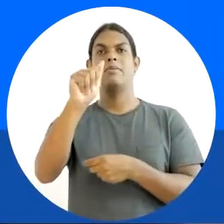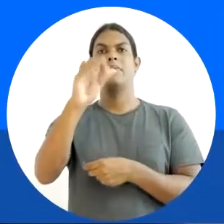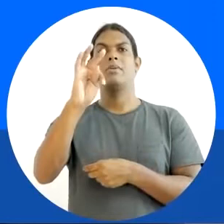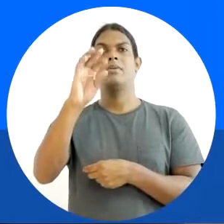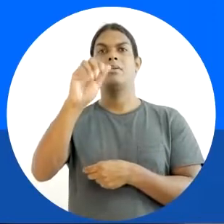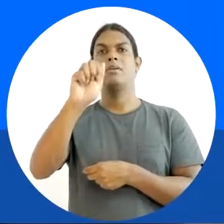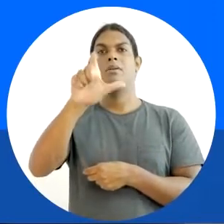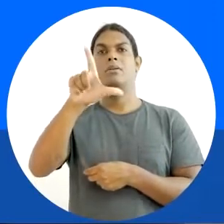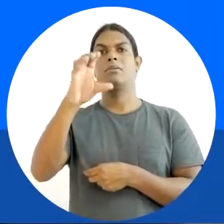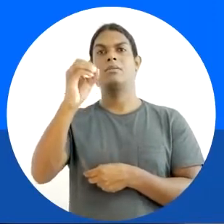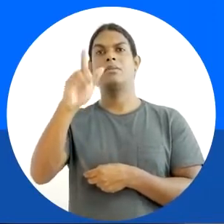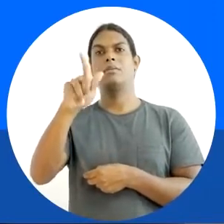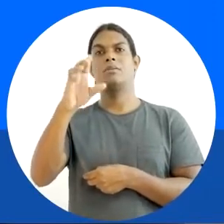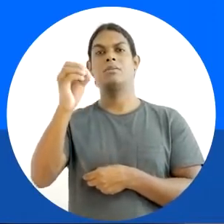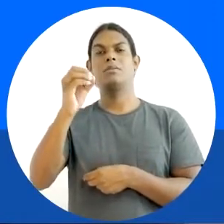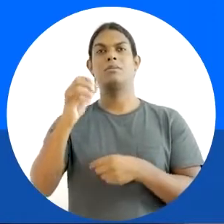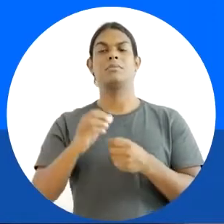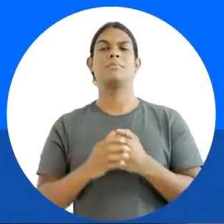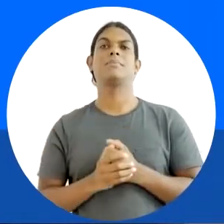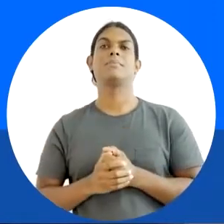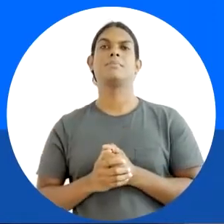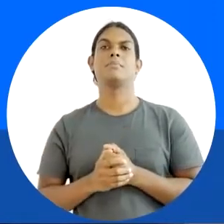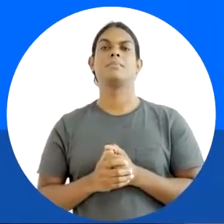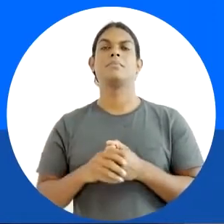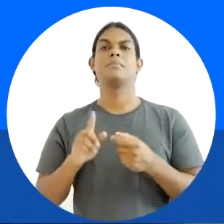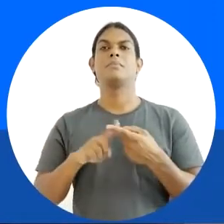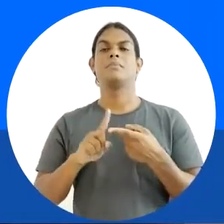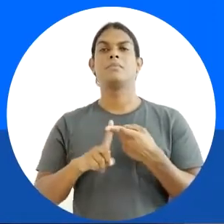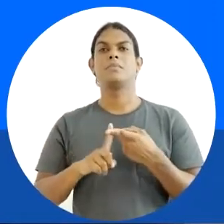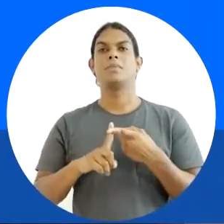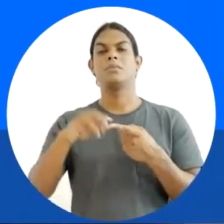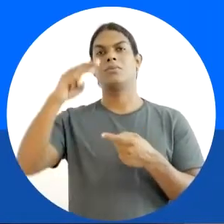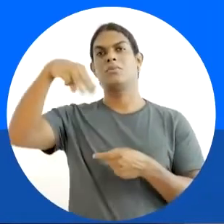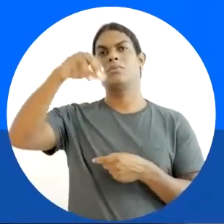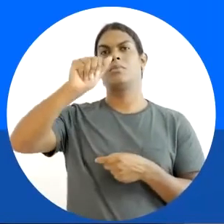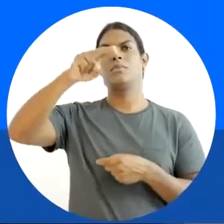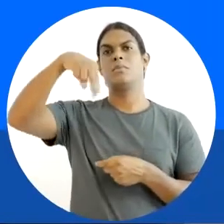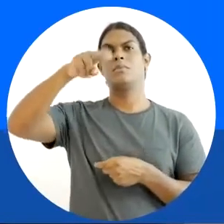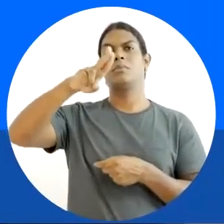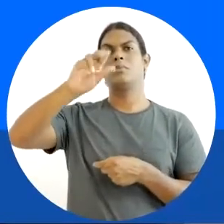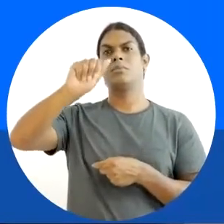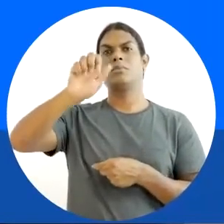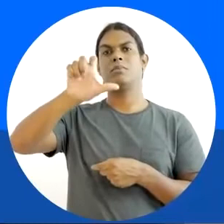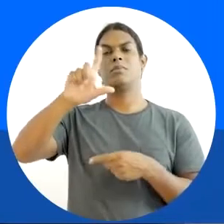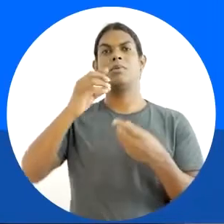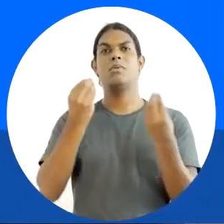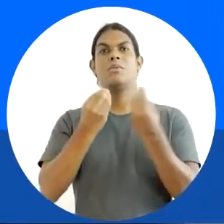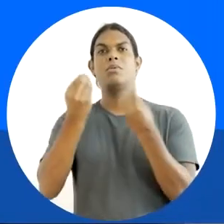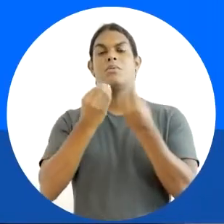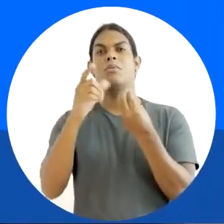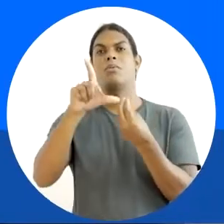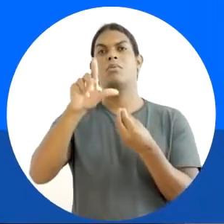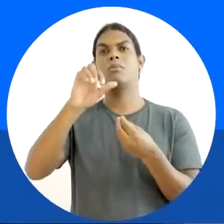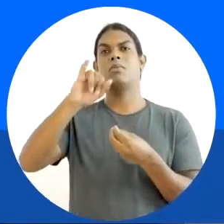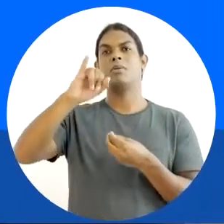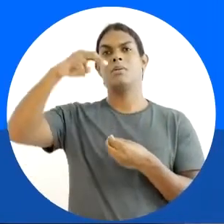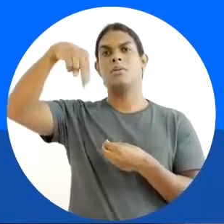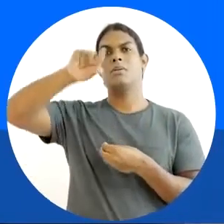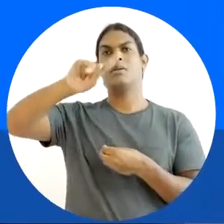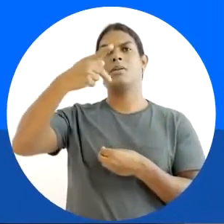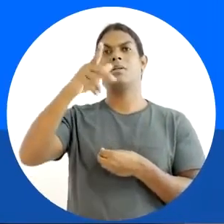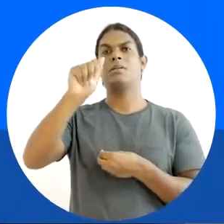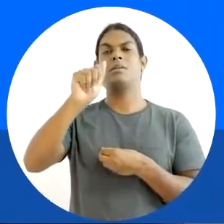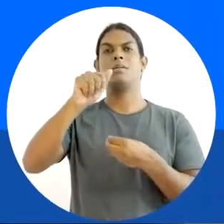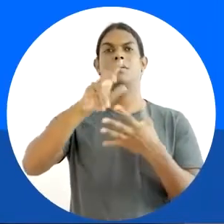assuntos para ser feita a catalogação, tanto no catálogo manual quanto no catálogo em linha, que é o